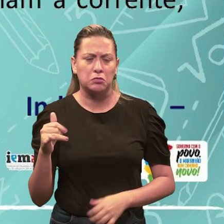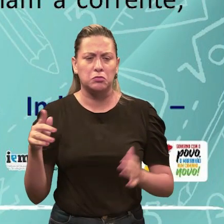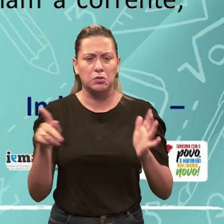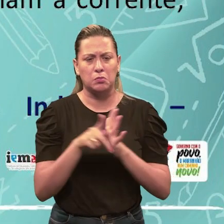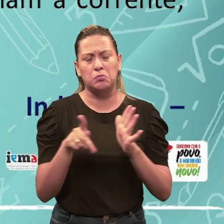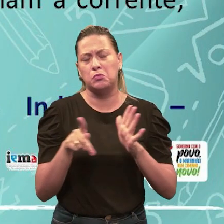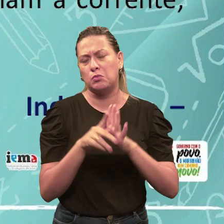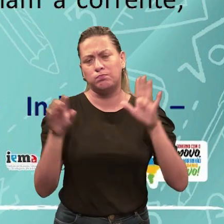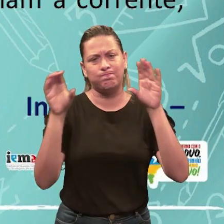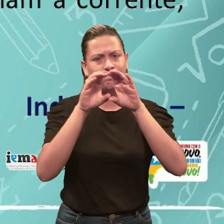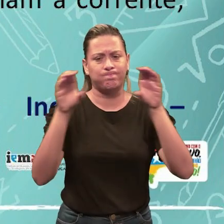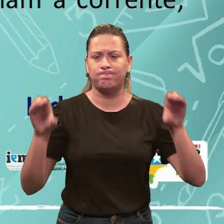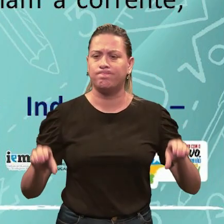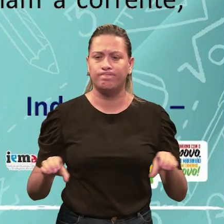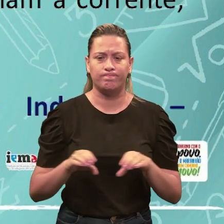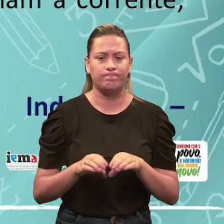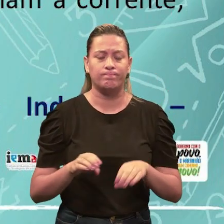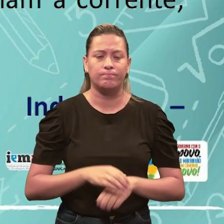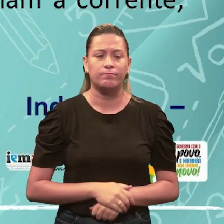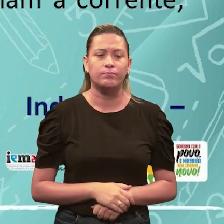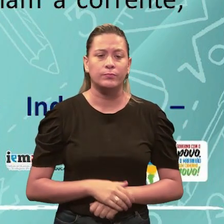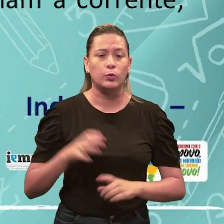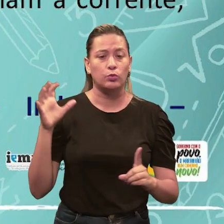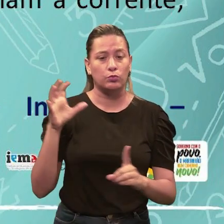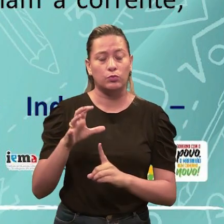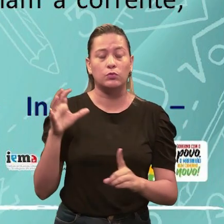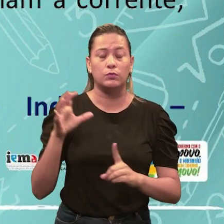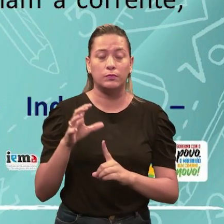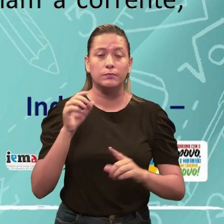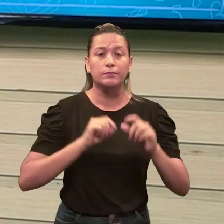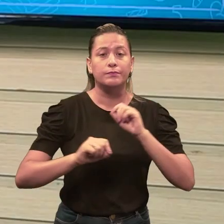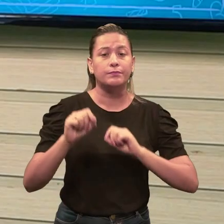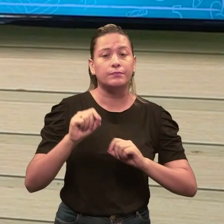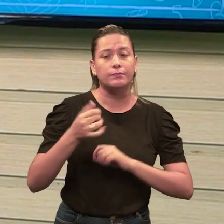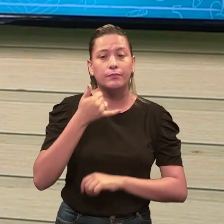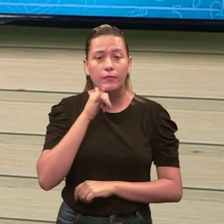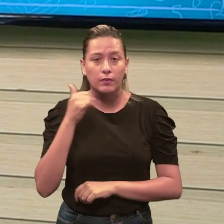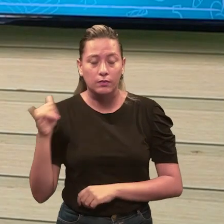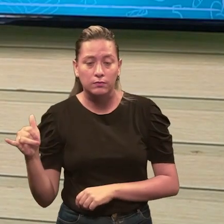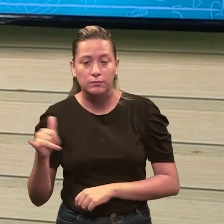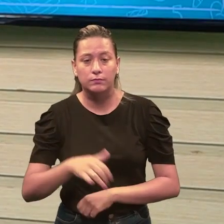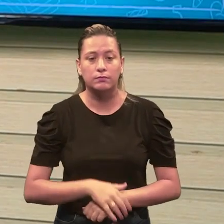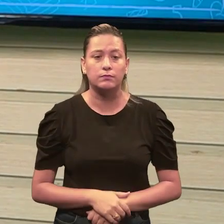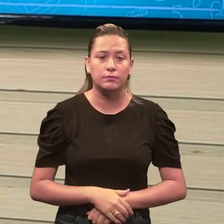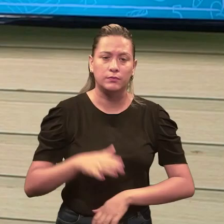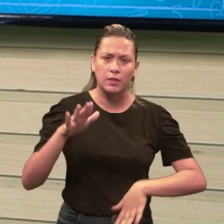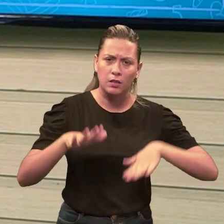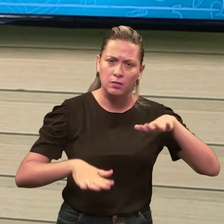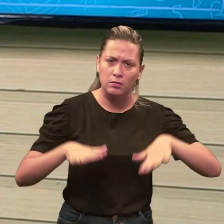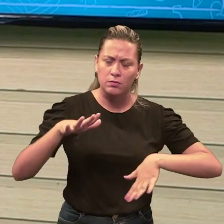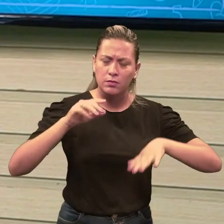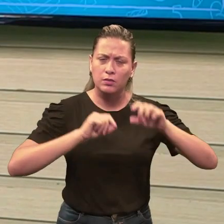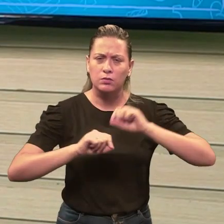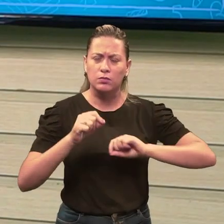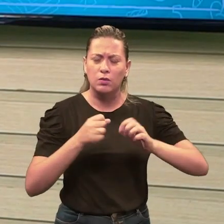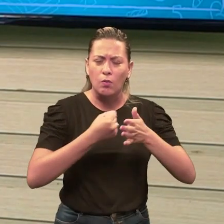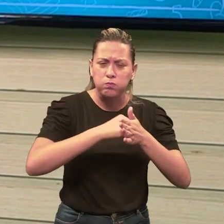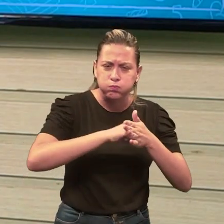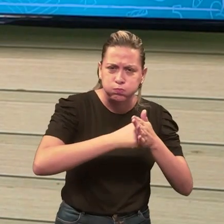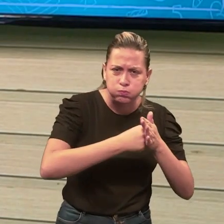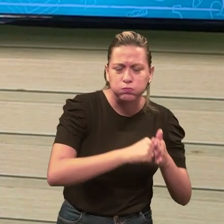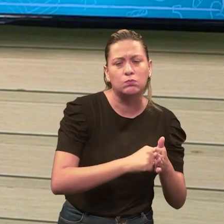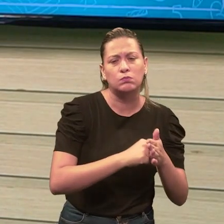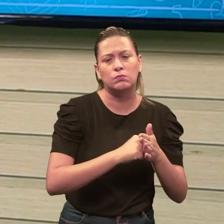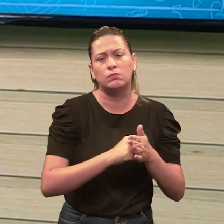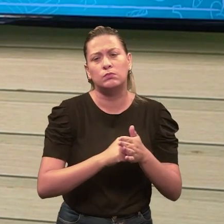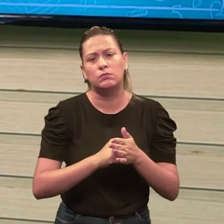circuito. E eles apenas interagem com a energia. Às vezes é um bloqueio qualquer,